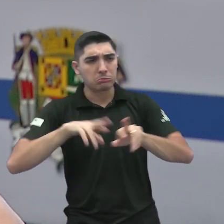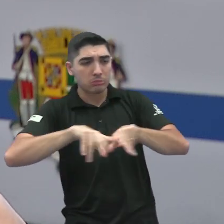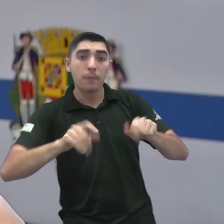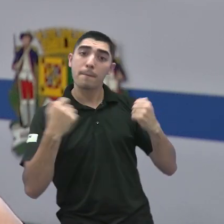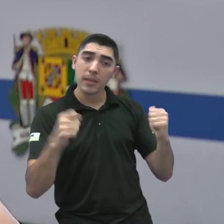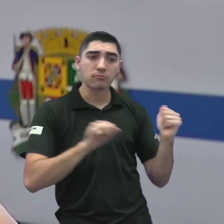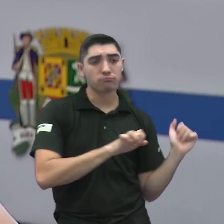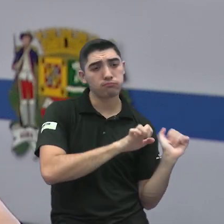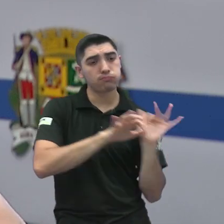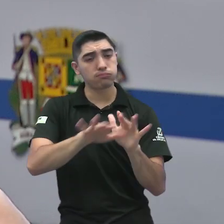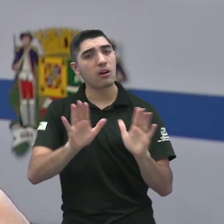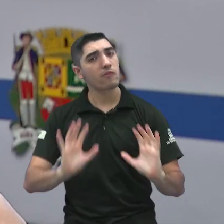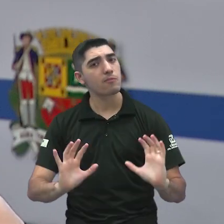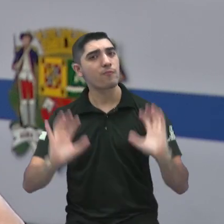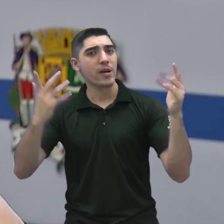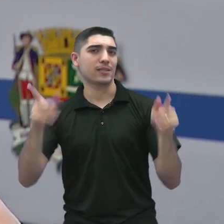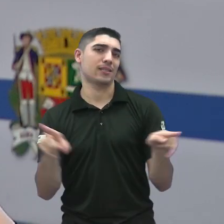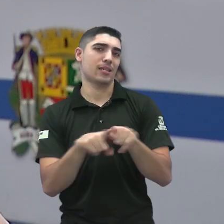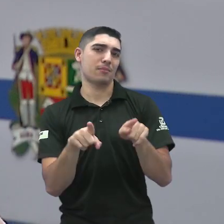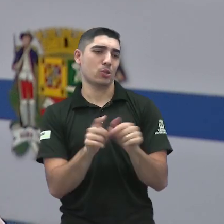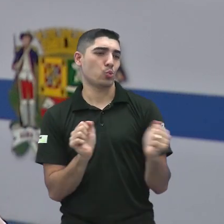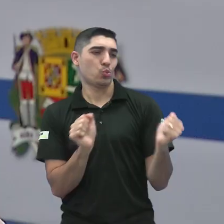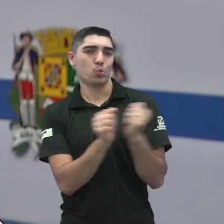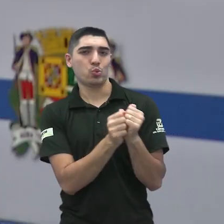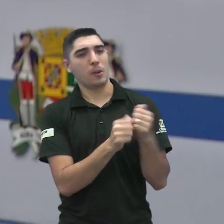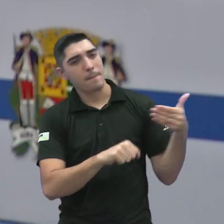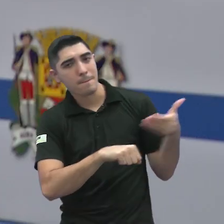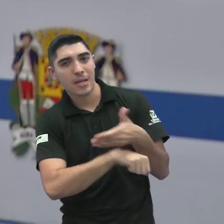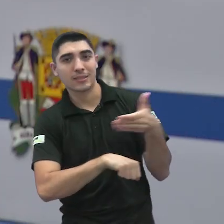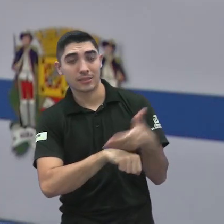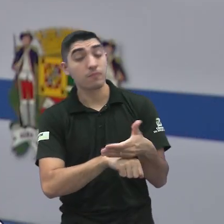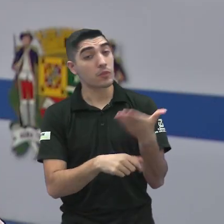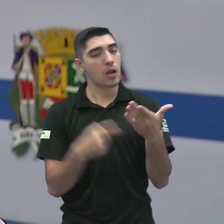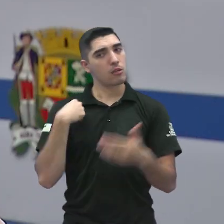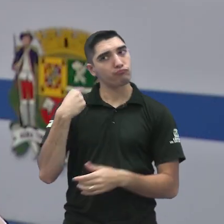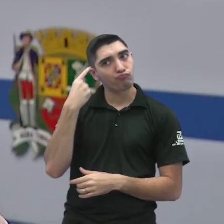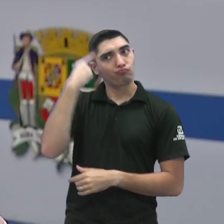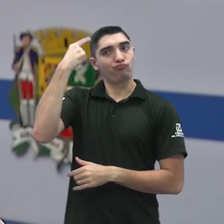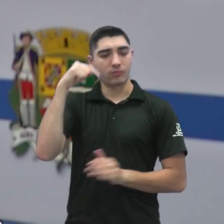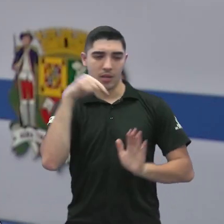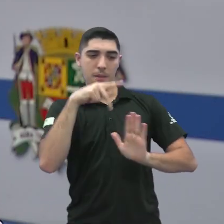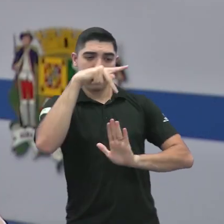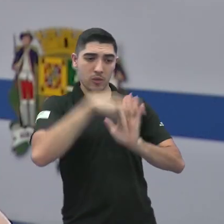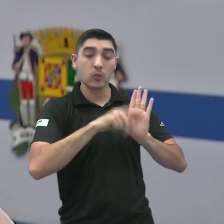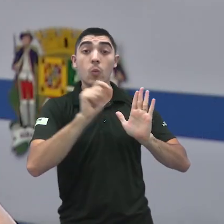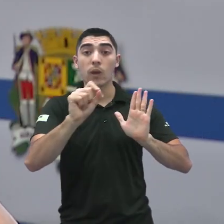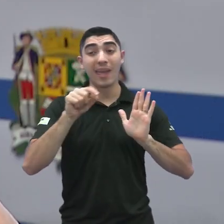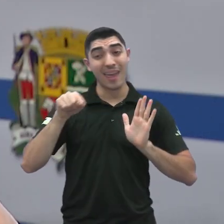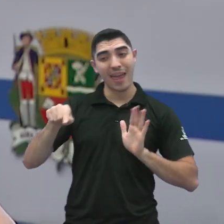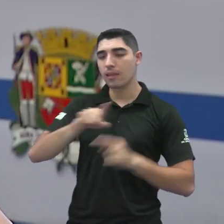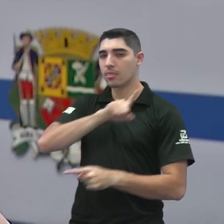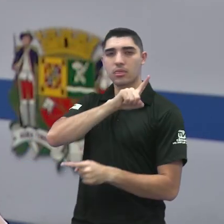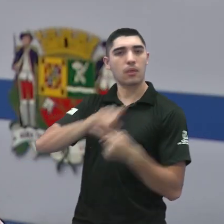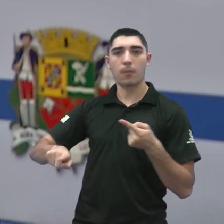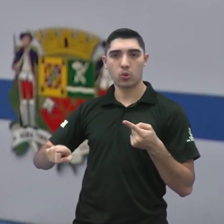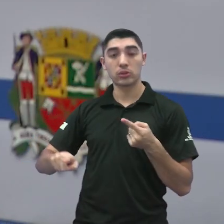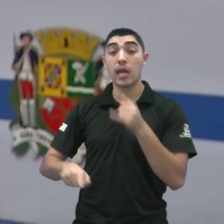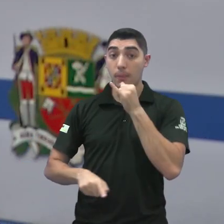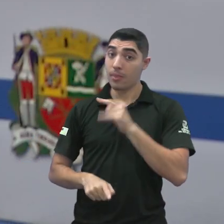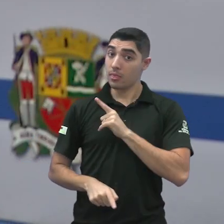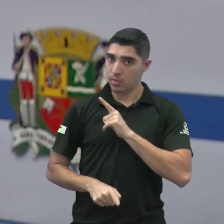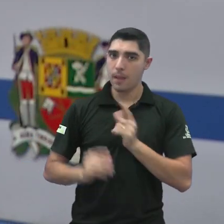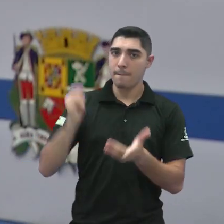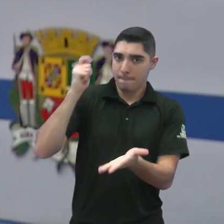dessa beleza também, que é, por exemplo, uma passagem de ano. Aí a ideia do projeto é proibir,